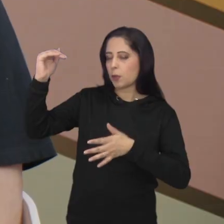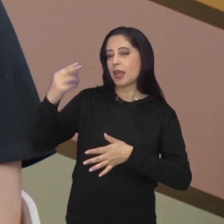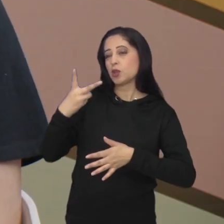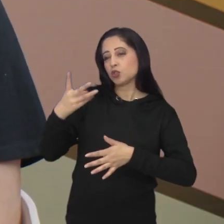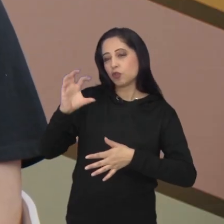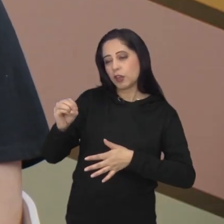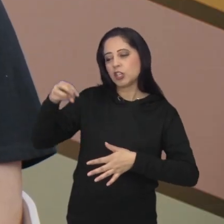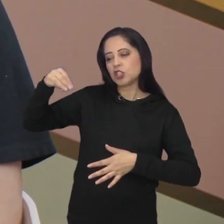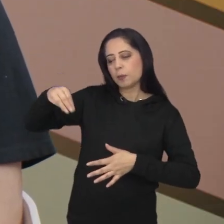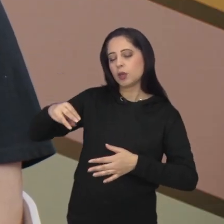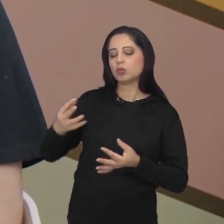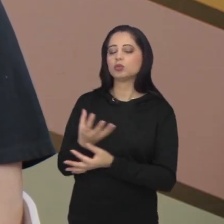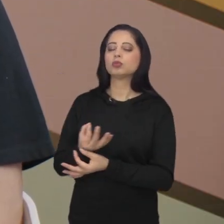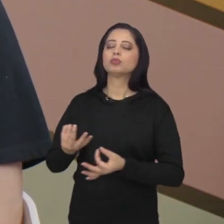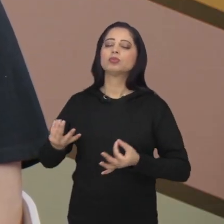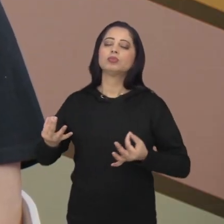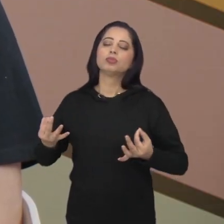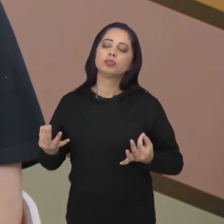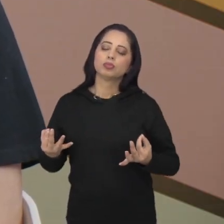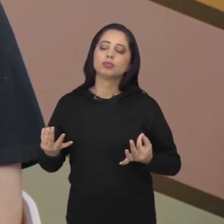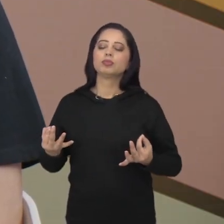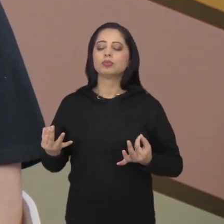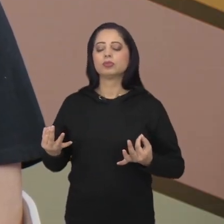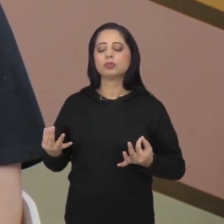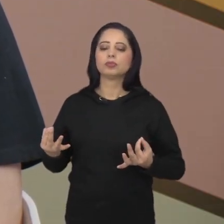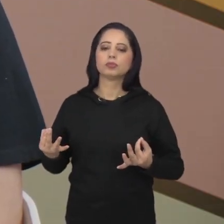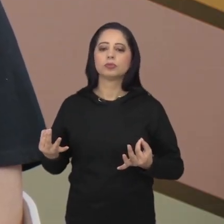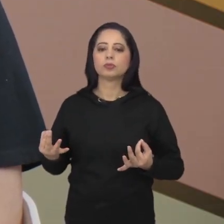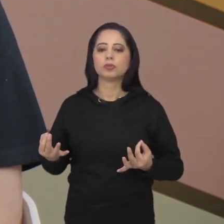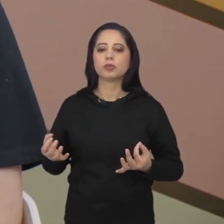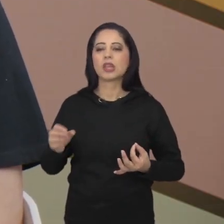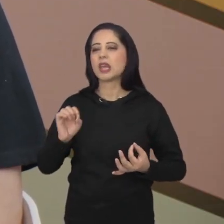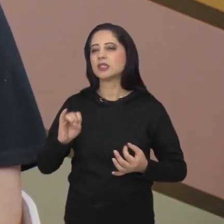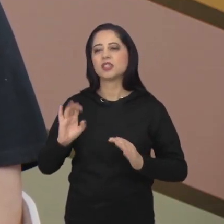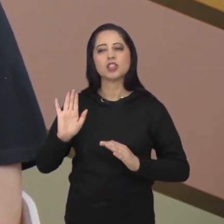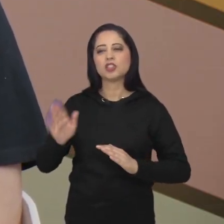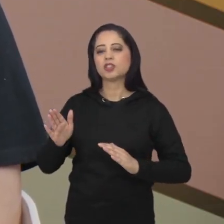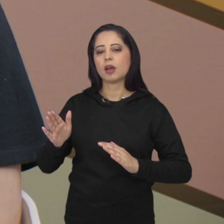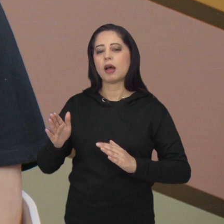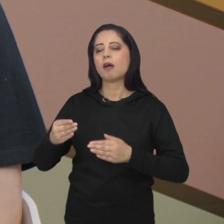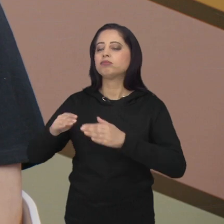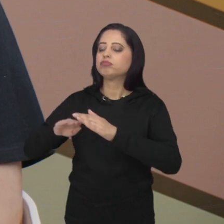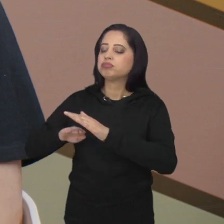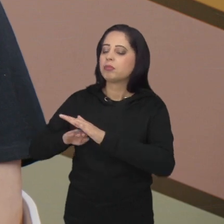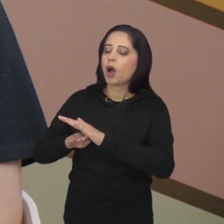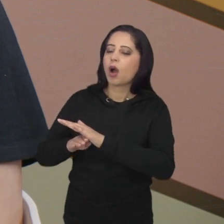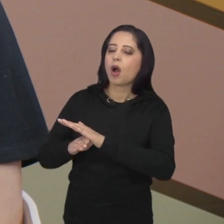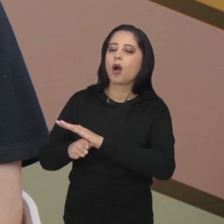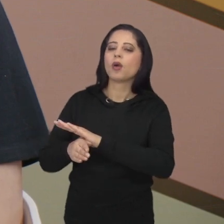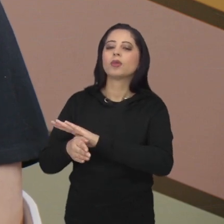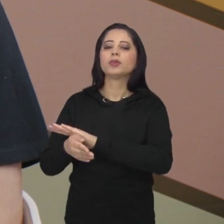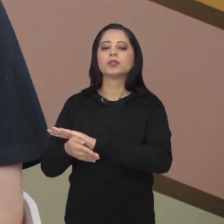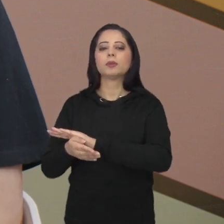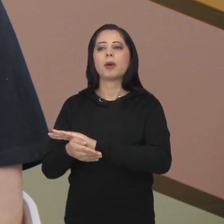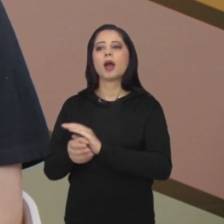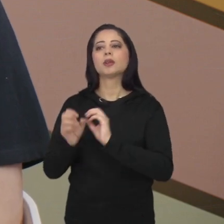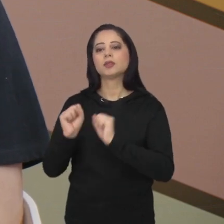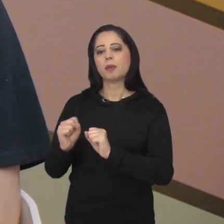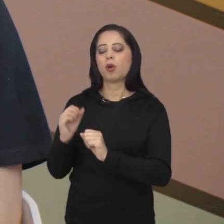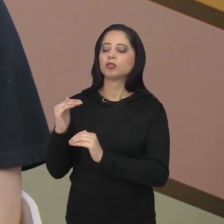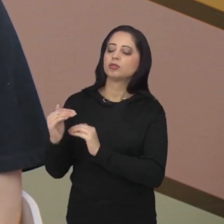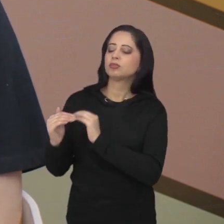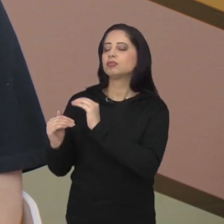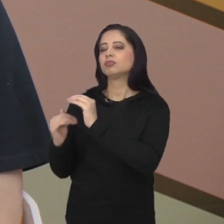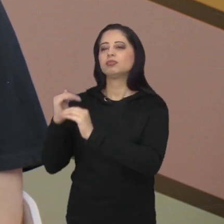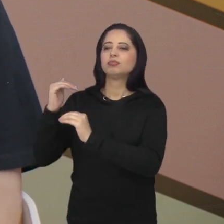minutos. E a gente pode ir depois, quando tiver já acostumado, já praticando há algum tempo, e aumentando gradualmente até